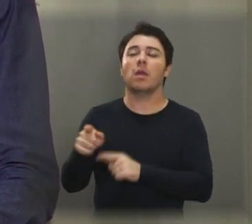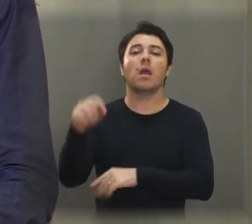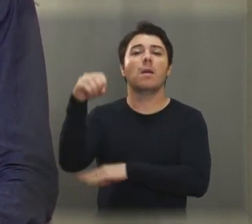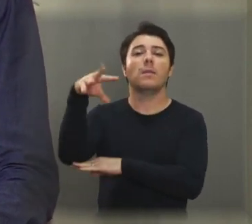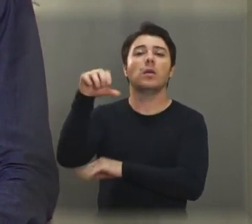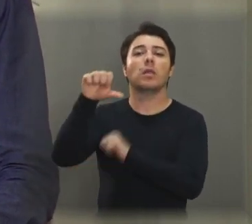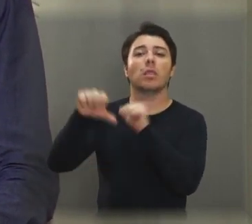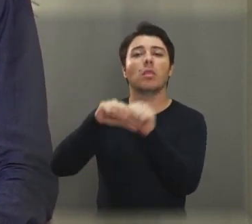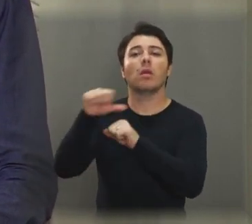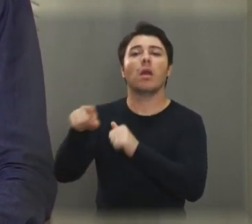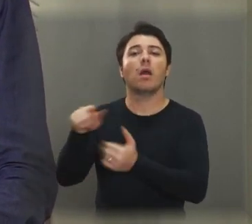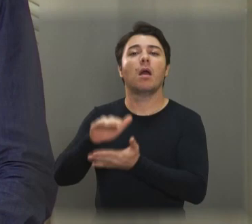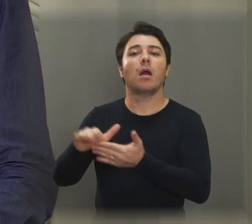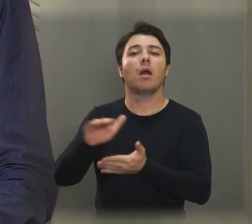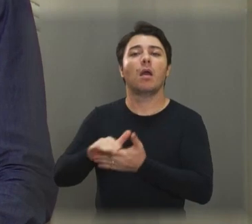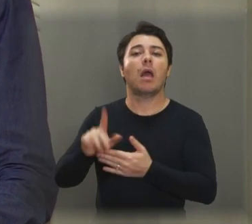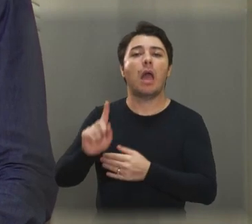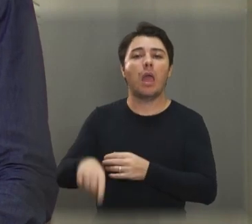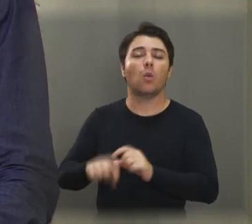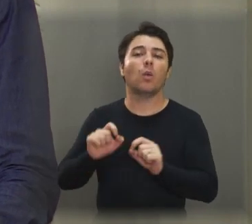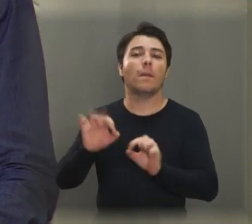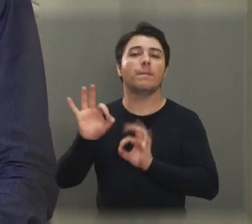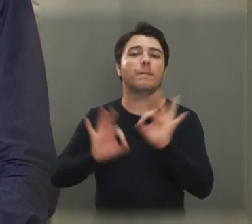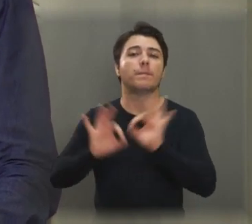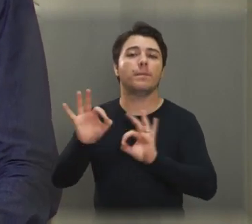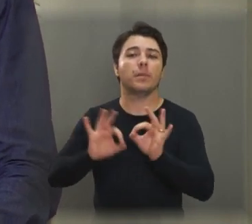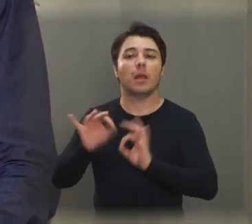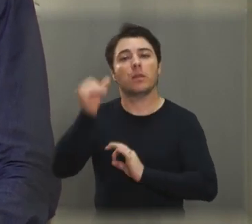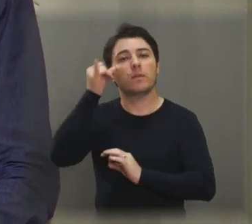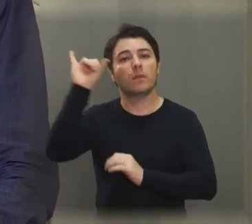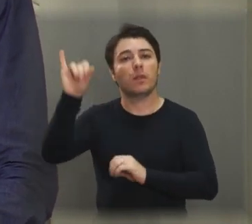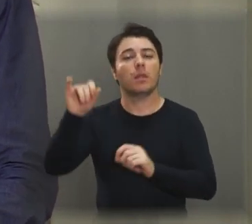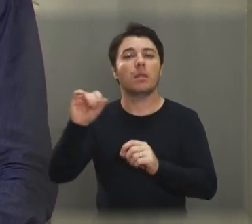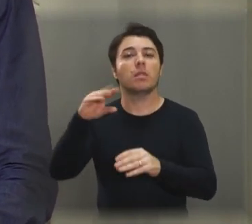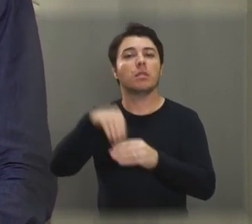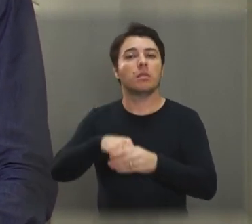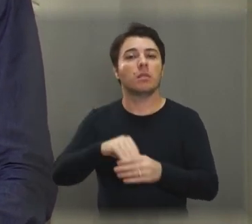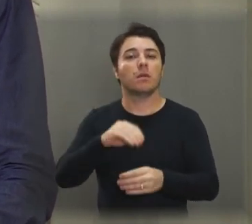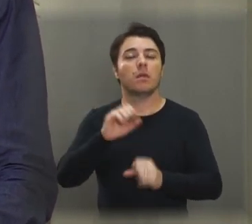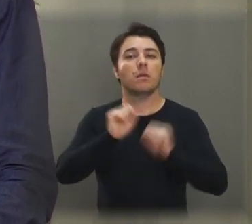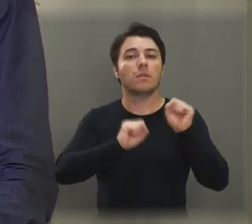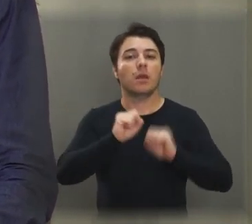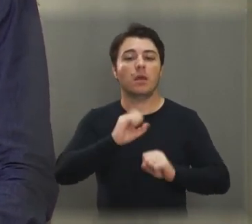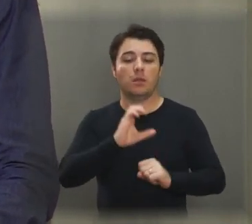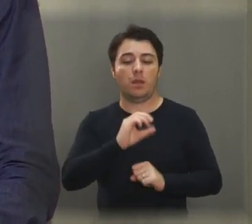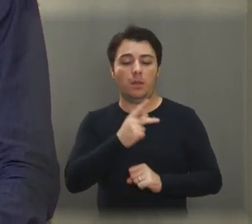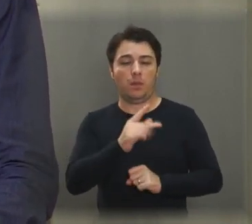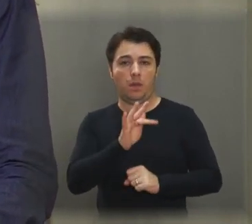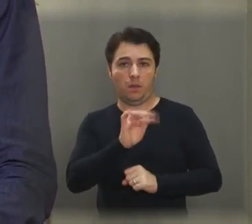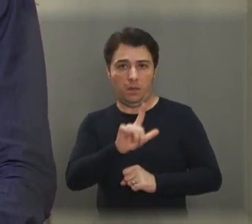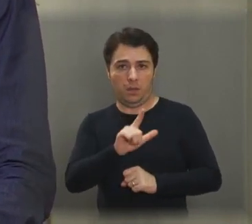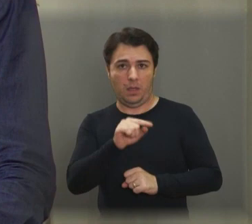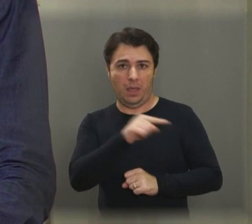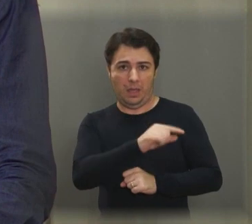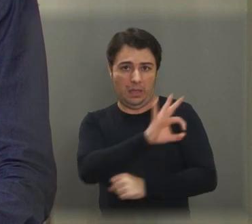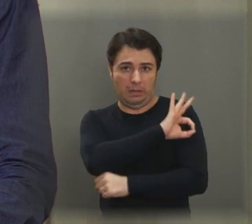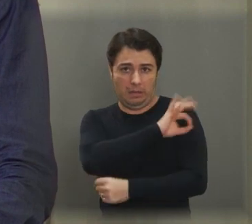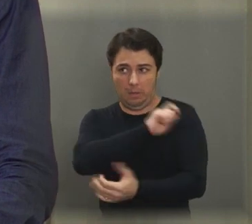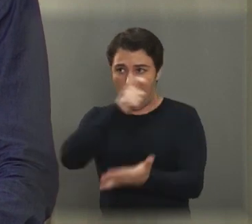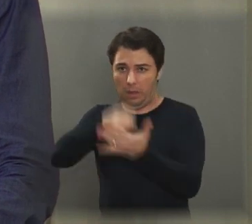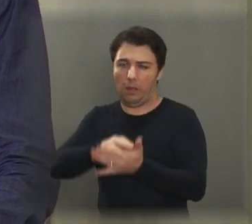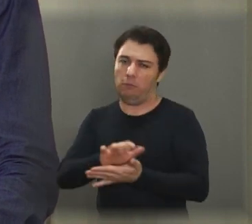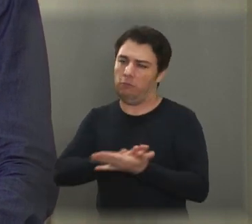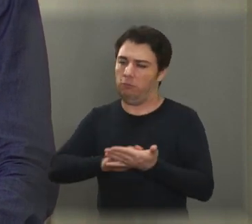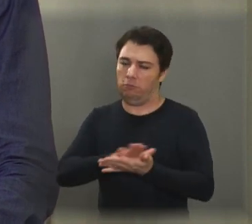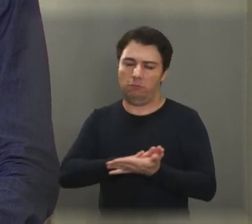troca de poste ela está vinculada ao plano de manutenção e as manutenções pedir para você prefere Então esse curso não é repassado à Prefeitura Municipal